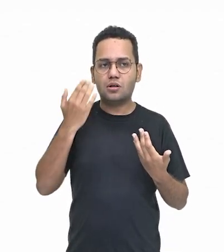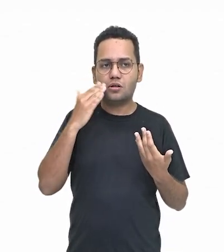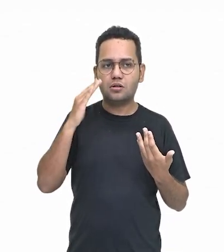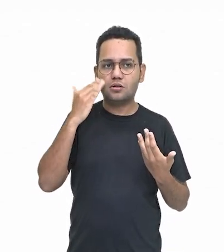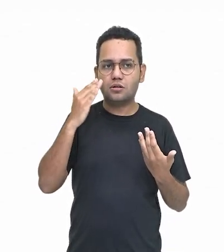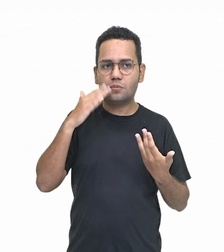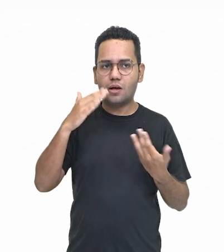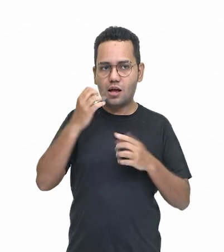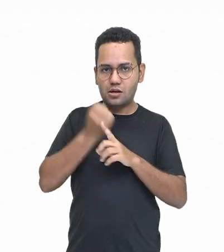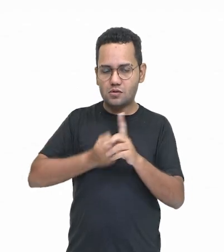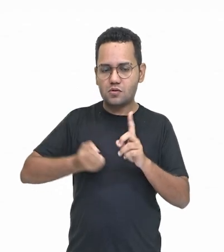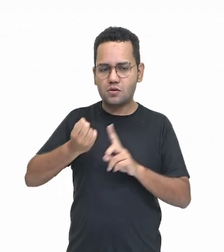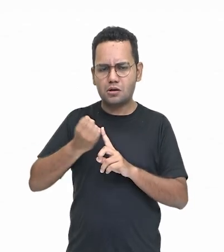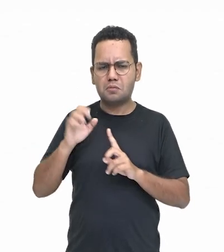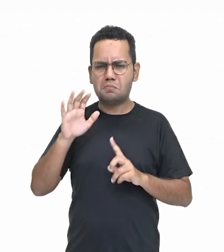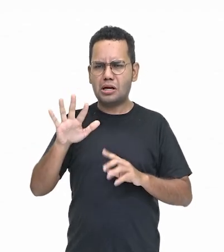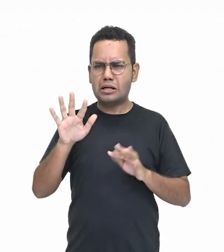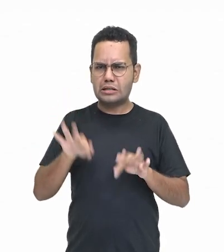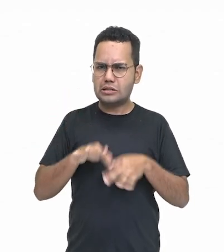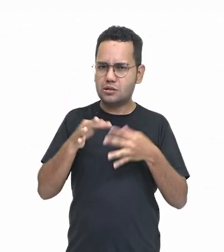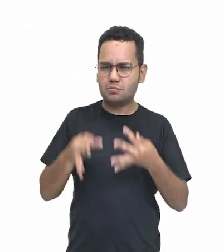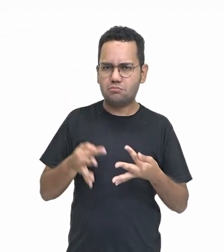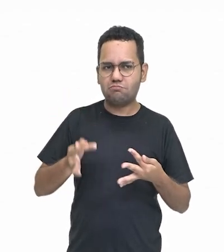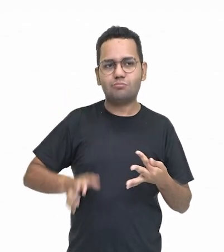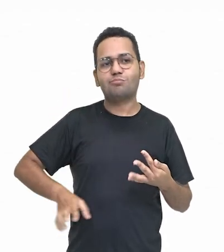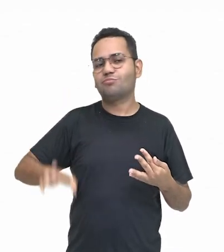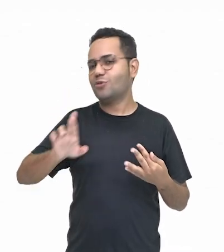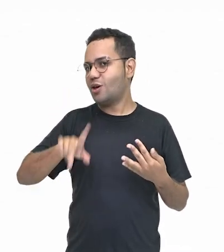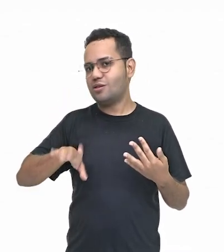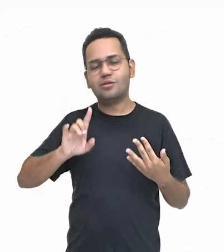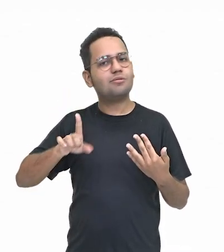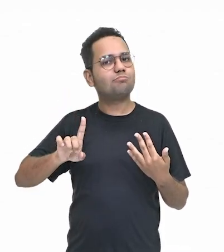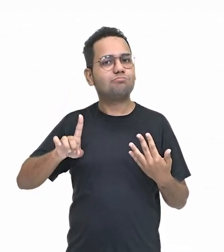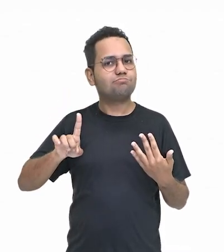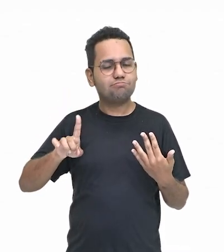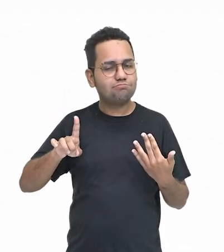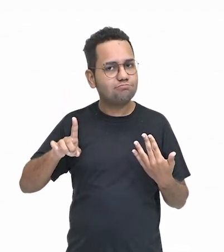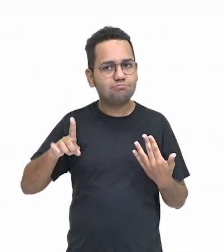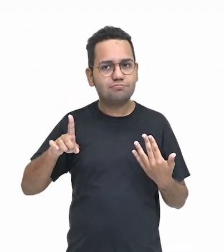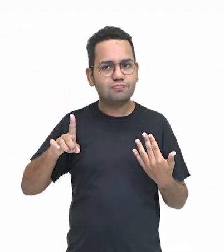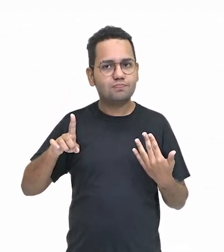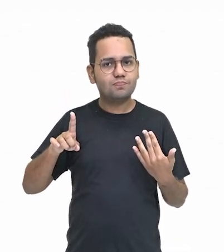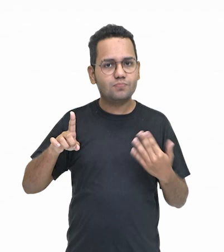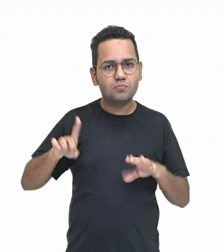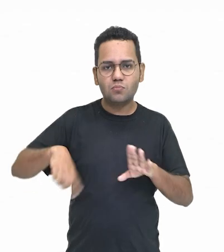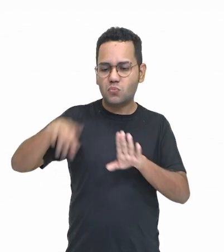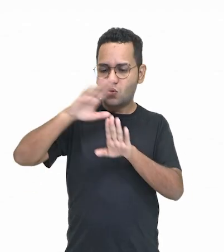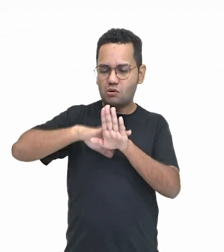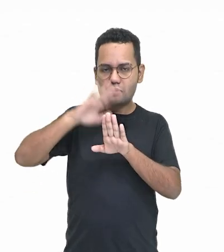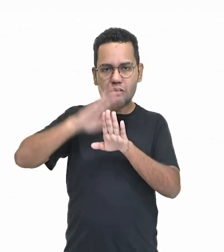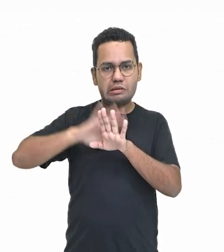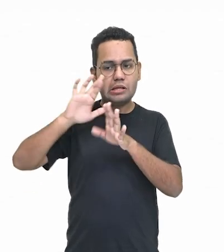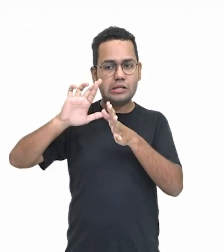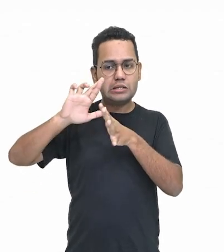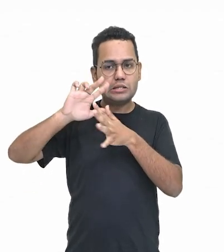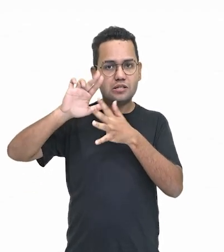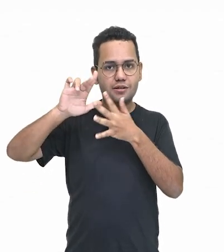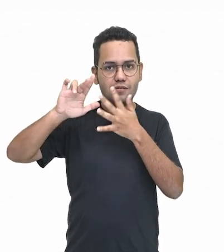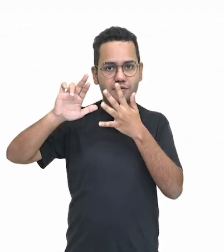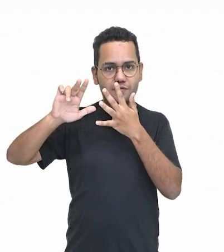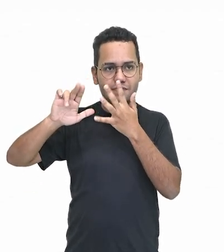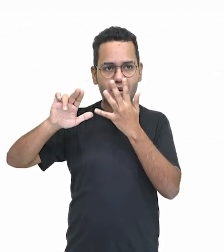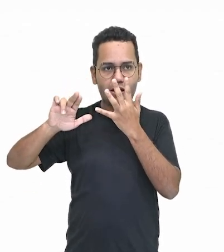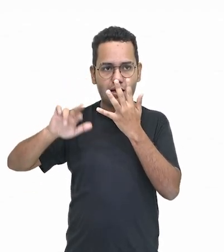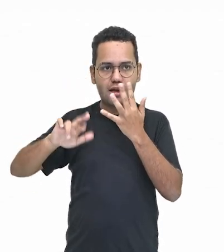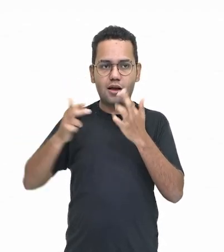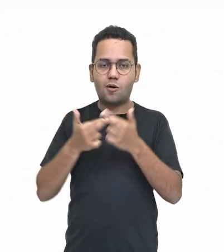não é tão simples, de tomar uma xícara de café com um amigo, como nós tomamos com o Durkheim. E aí, nós